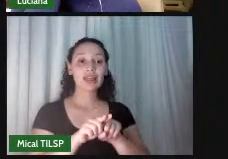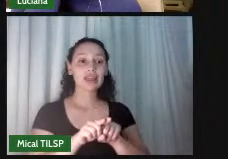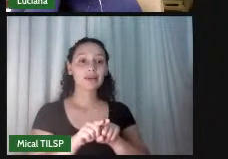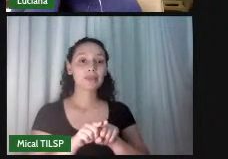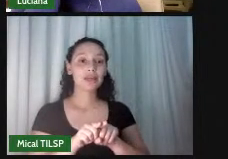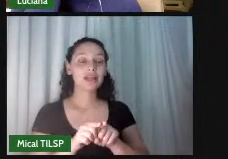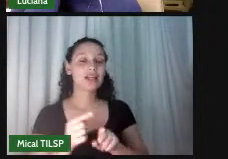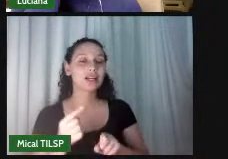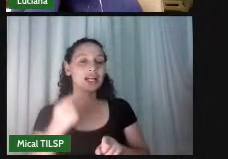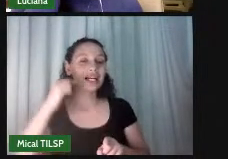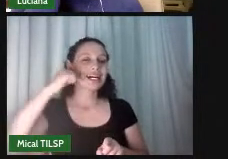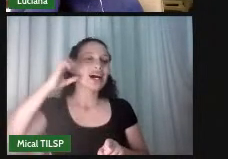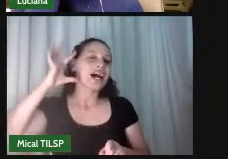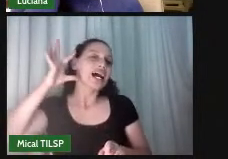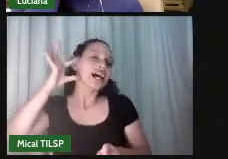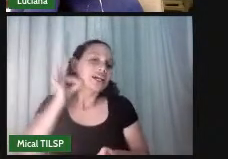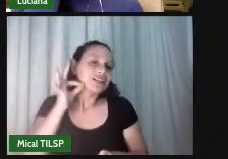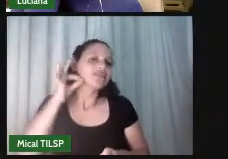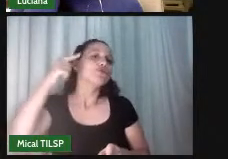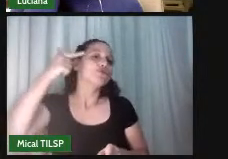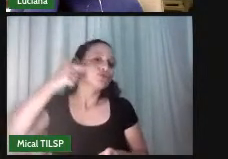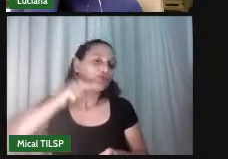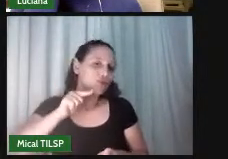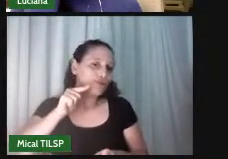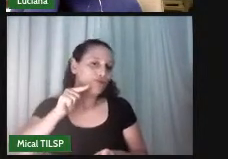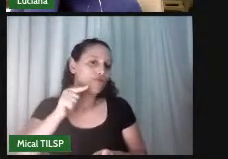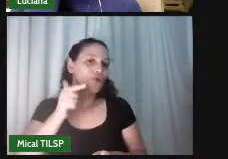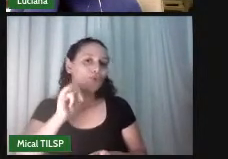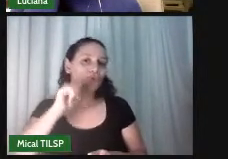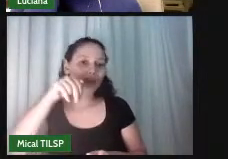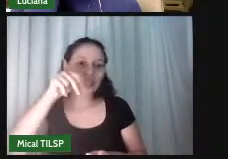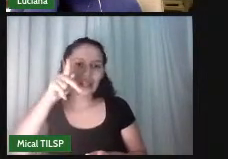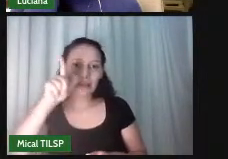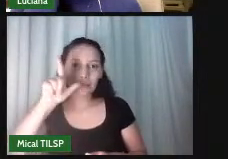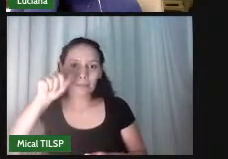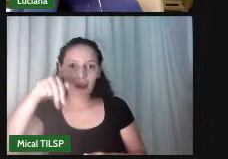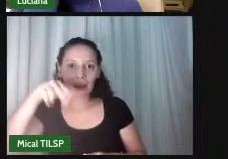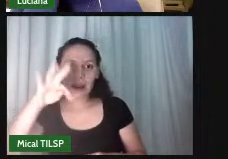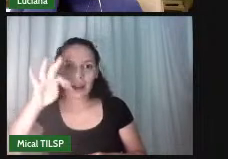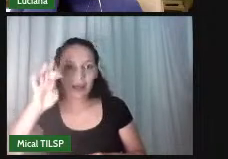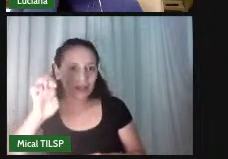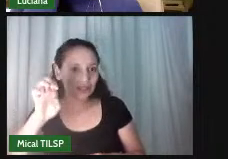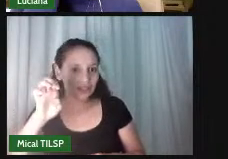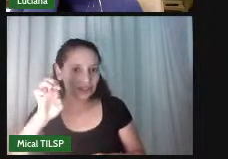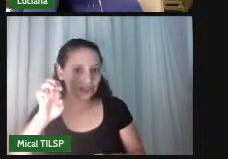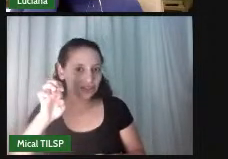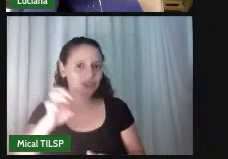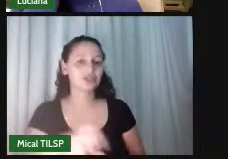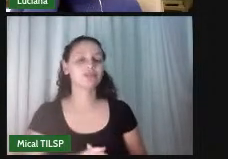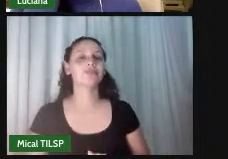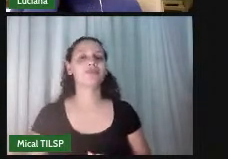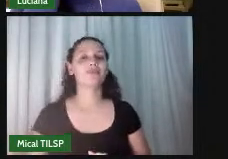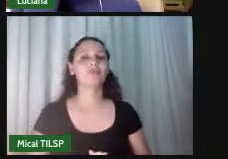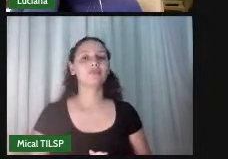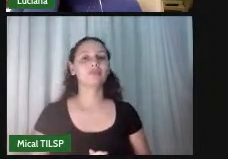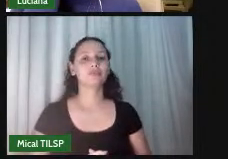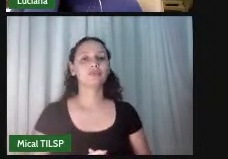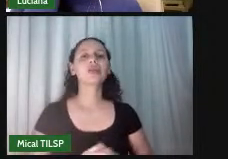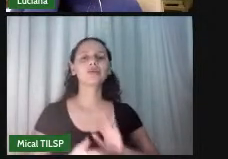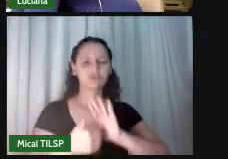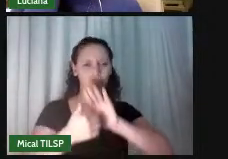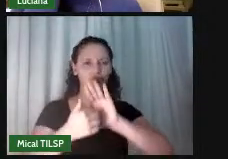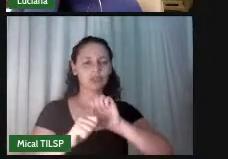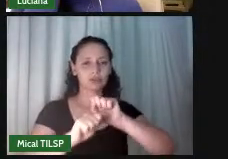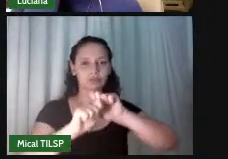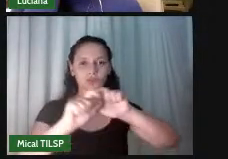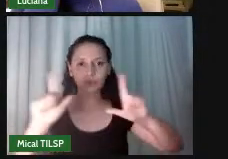foi extraído, tá? Então, avançando aqui mais um pouquinho, ó, vou ampliar aqui para vocês, só para vocês terem uma ideia.